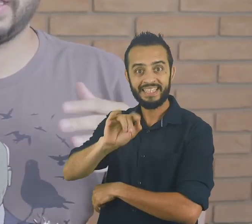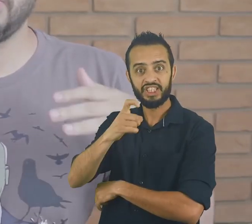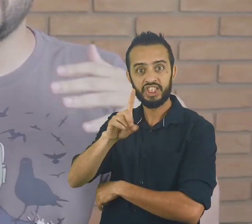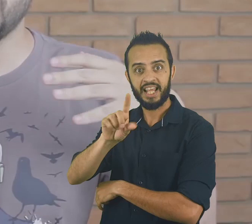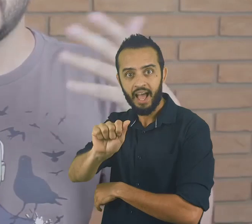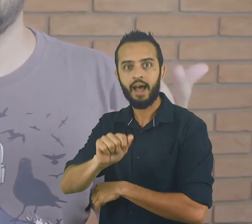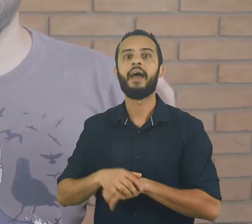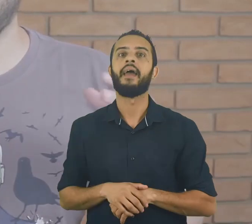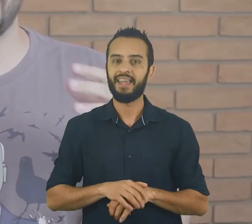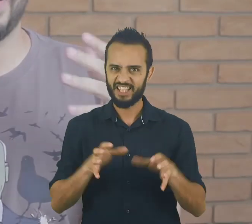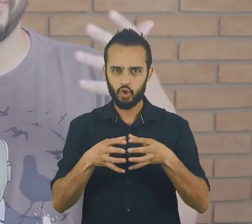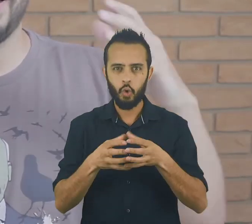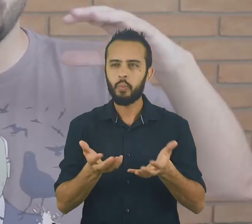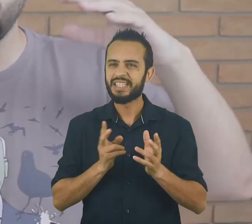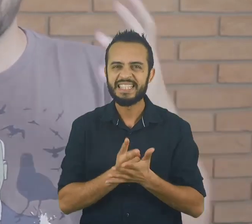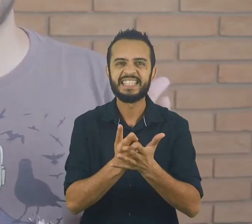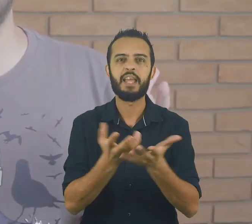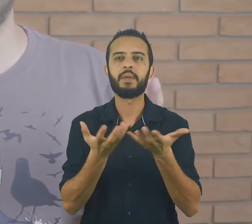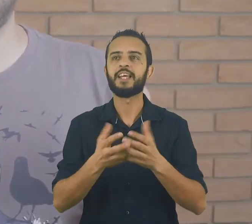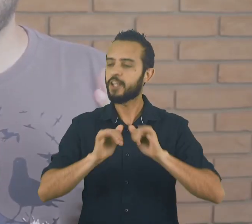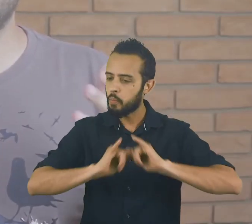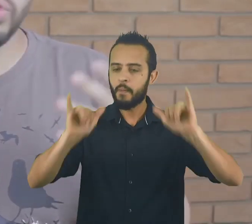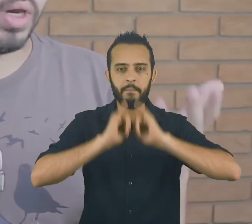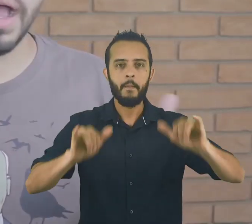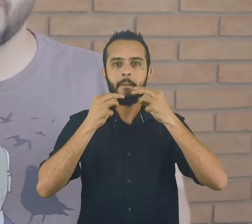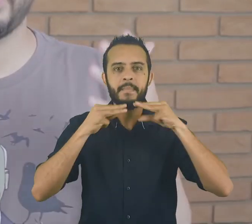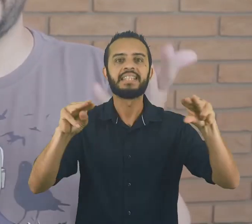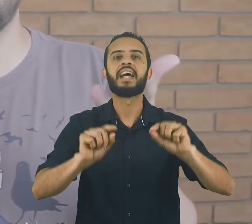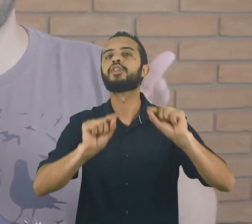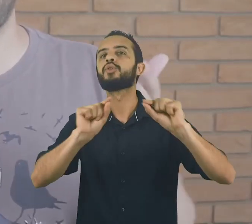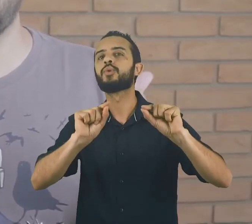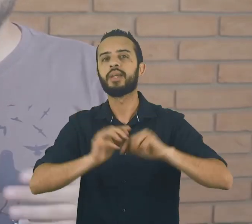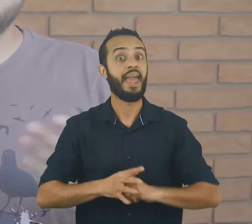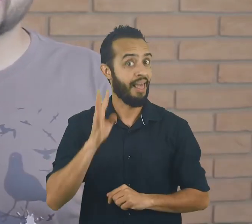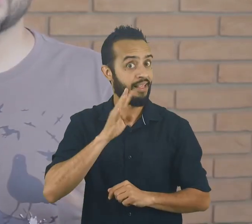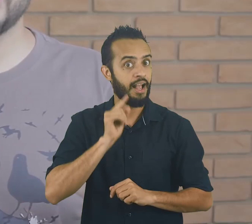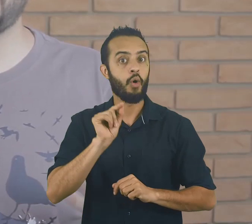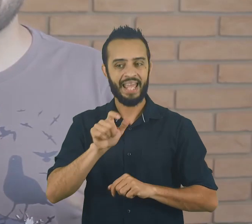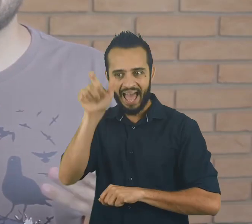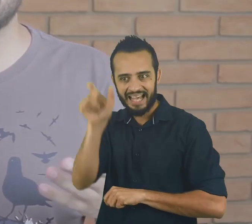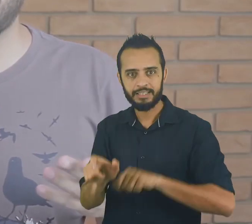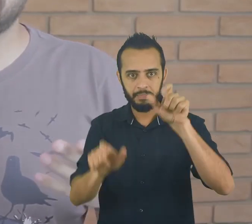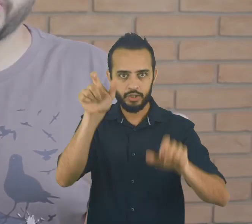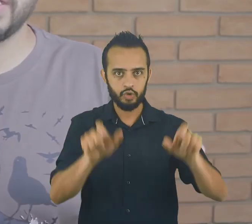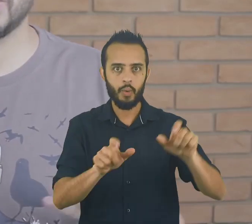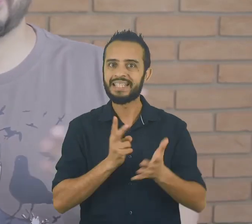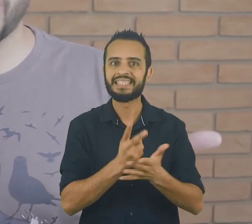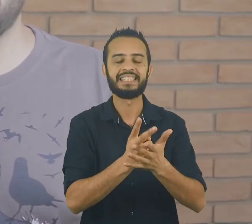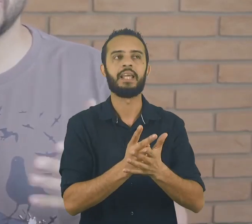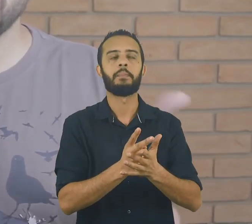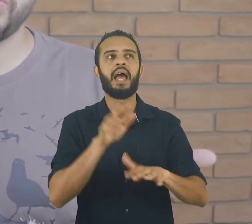XDA, ele tem um mantra, ele tem um lema que é muito legal, que diz o seguinte, que as pessoas são expostas a